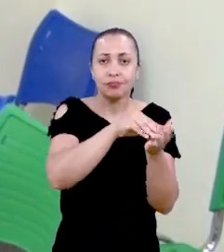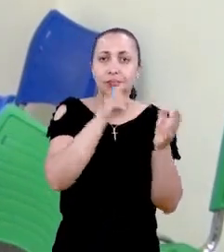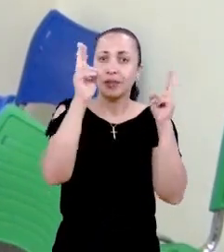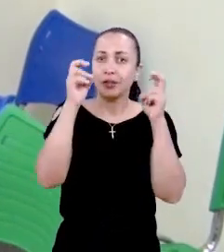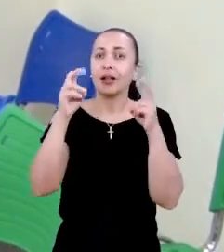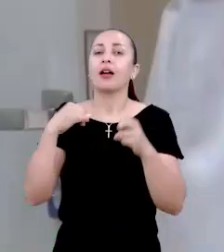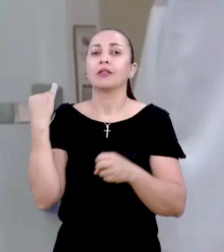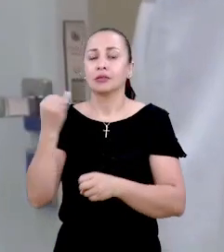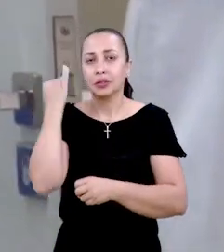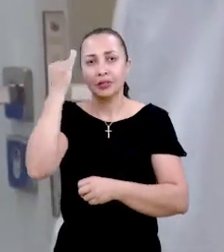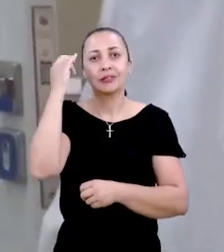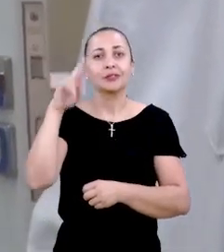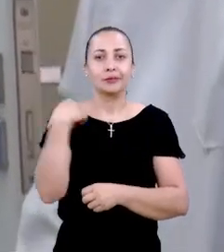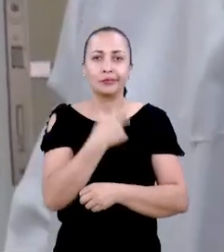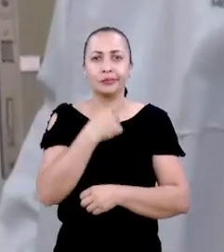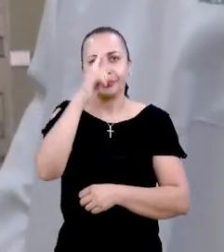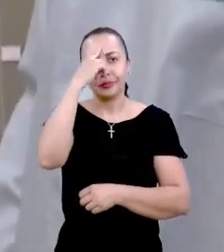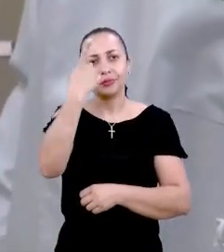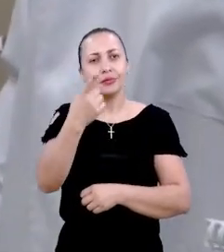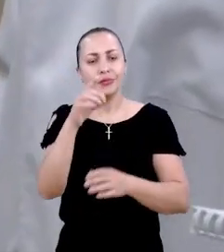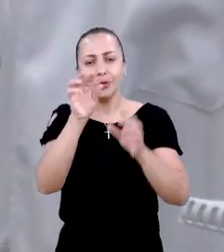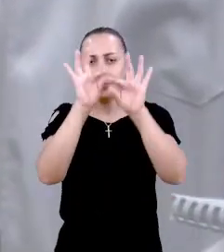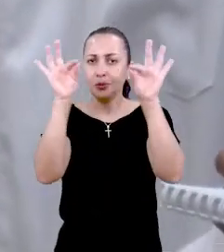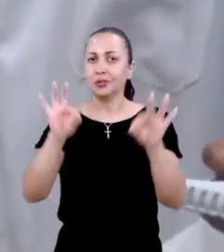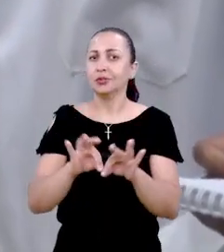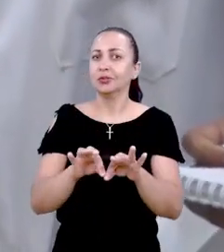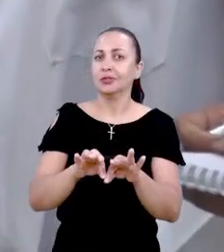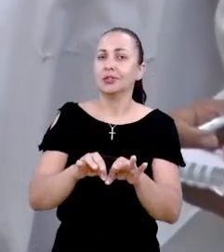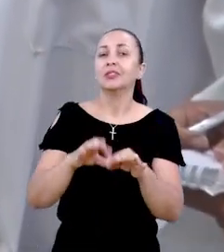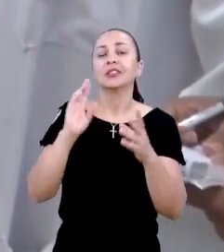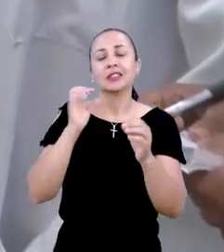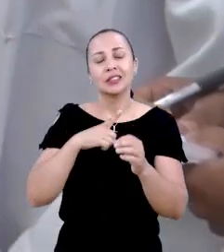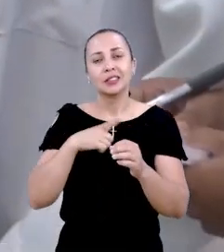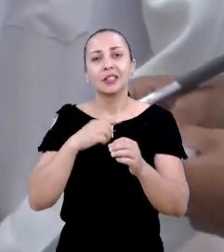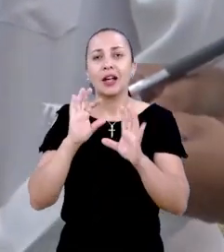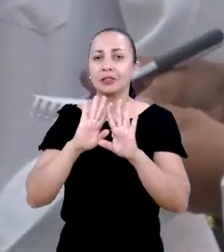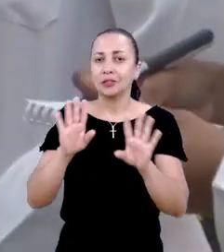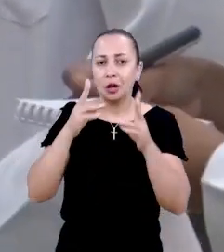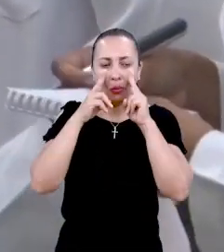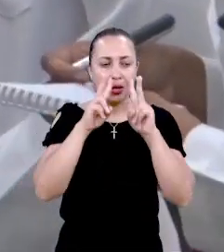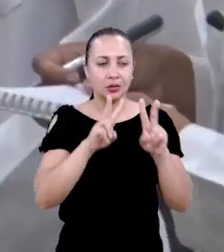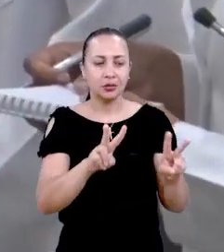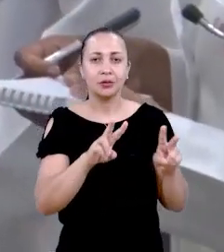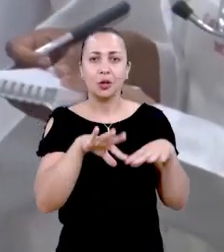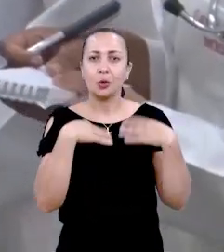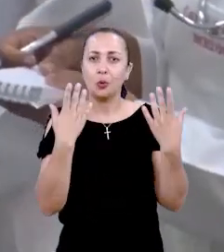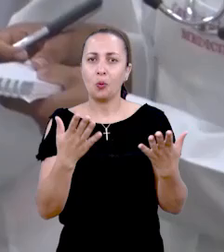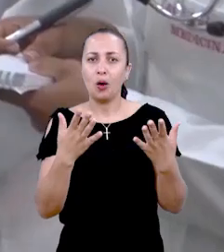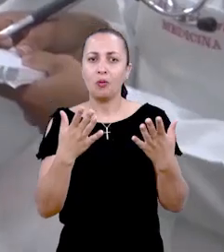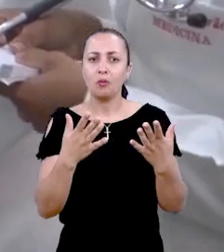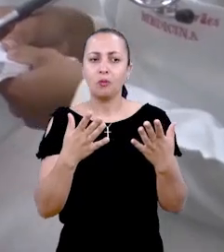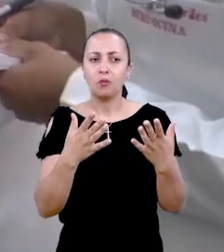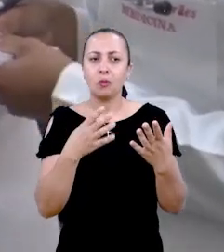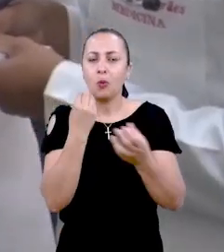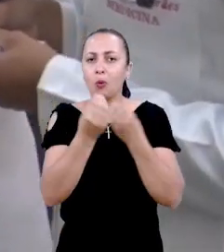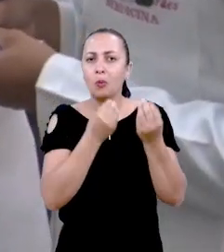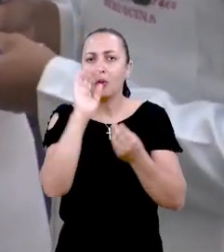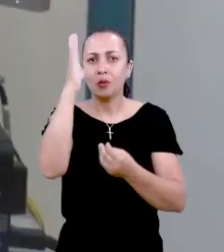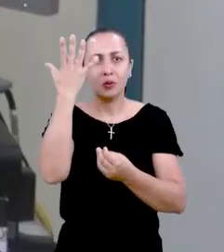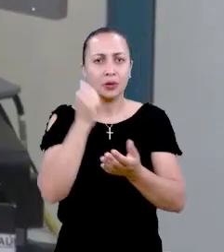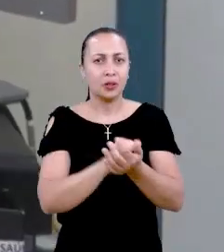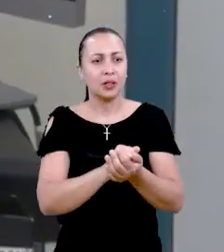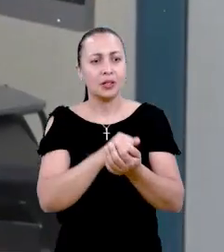temas importantes. Nós idealizamos um projeto que consiste exatamente de observar qual o efeito